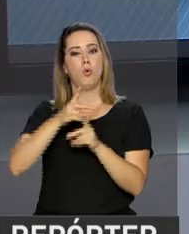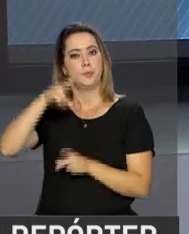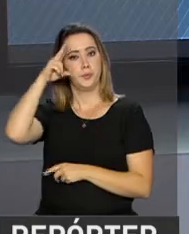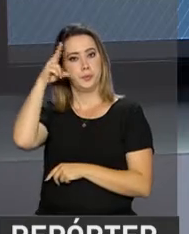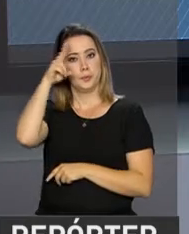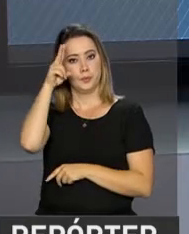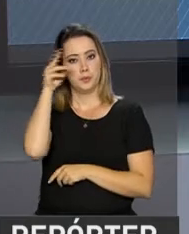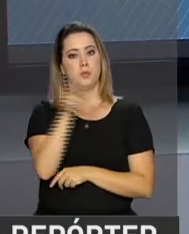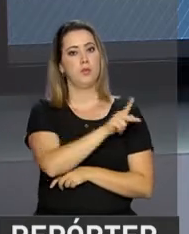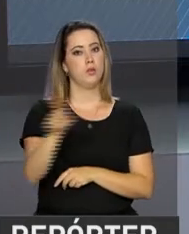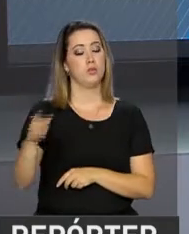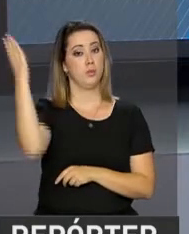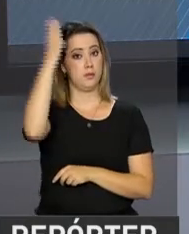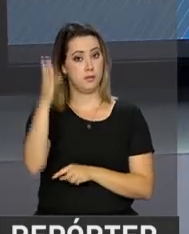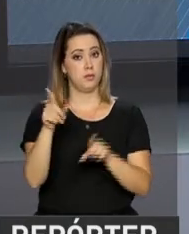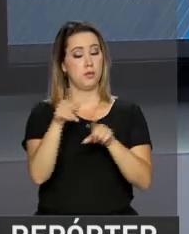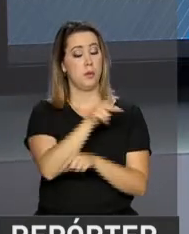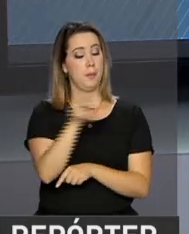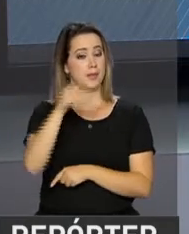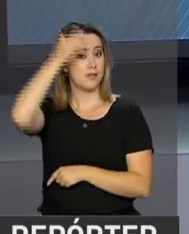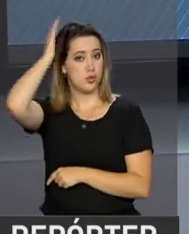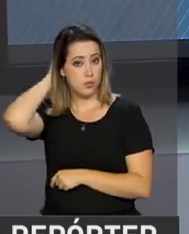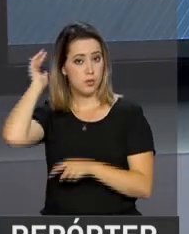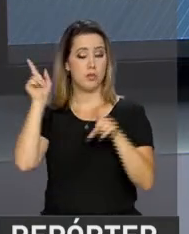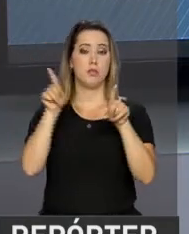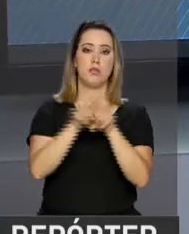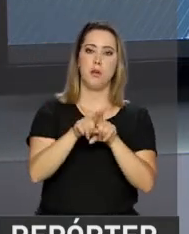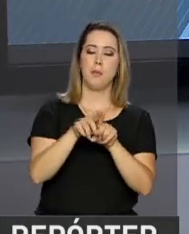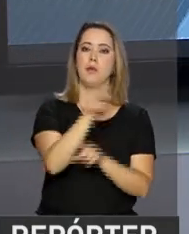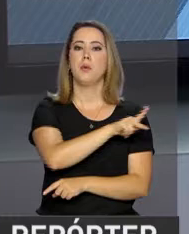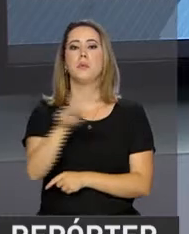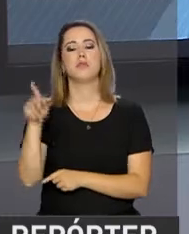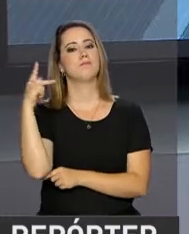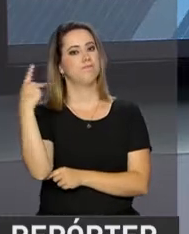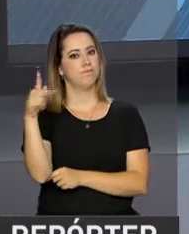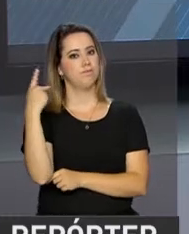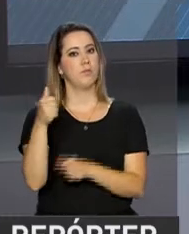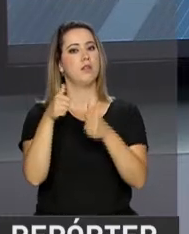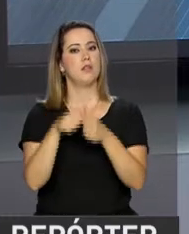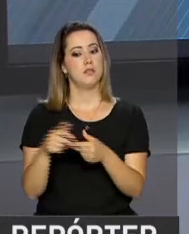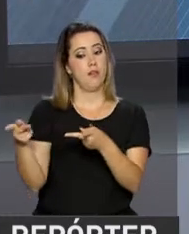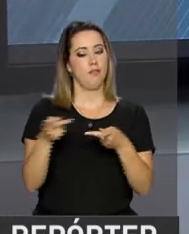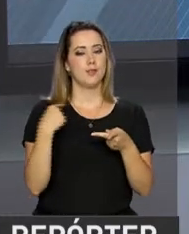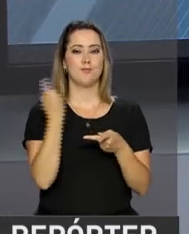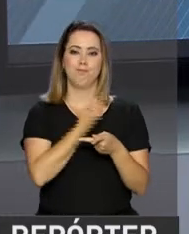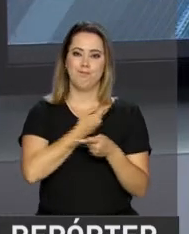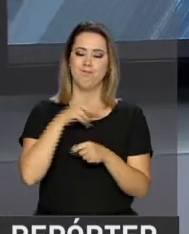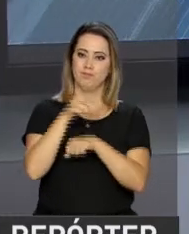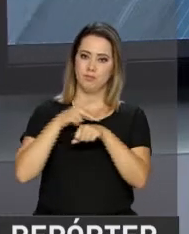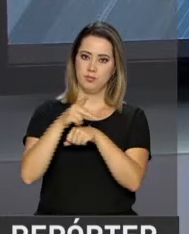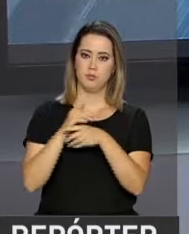segunda feira entre os presidentes do brasil e michel temer e horacio cartes do paraguai que está em visita oficial ao